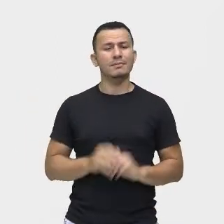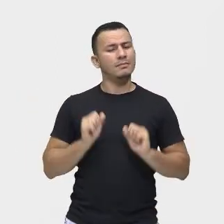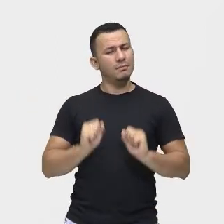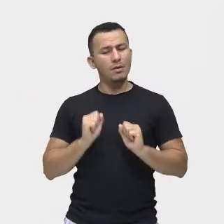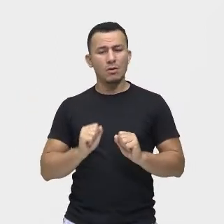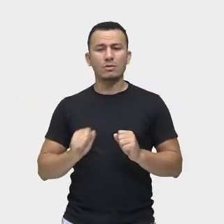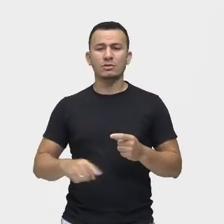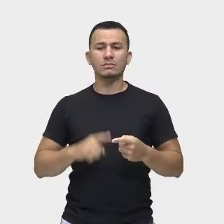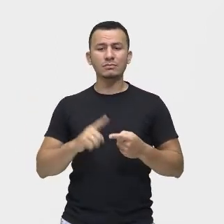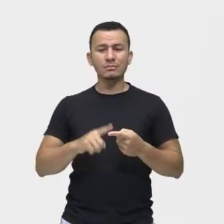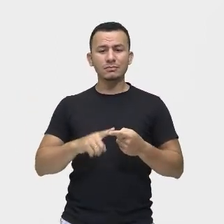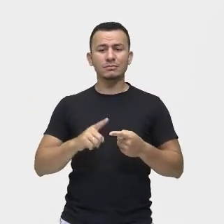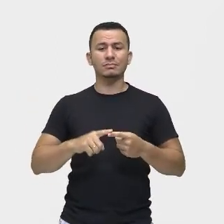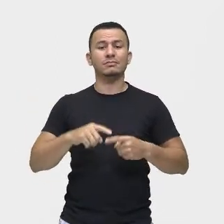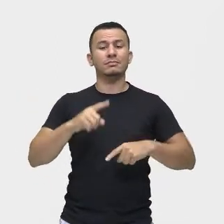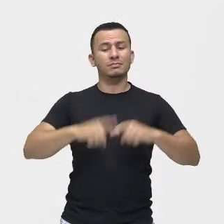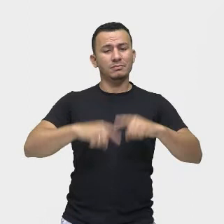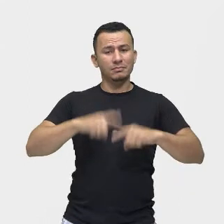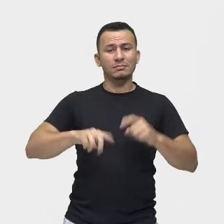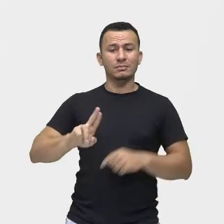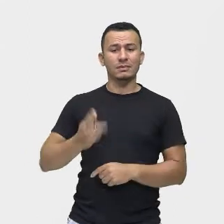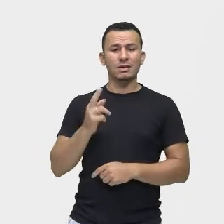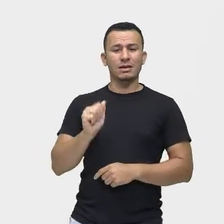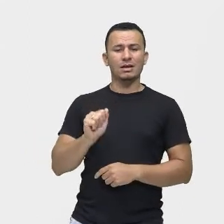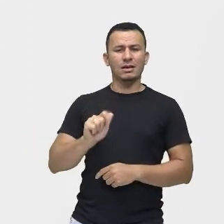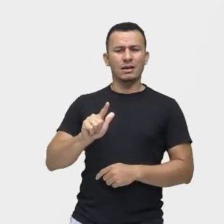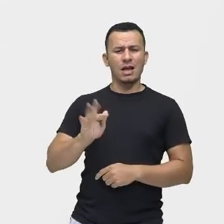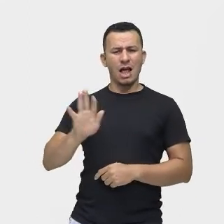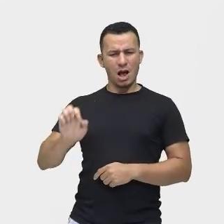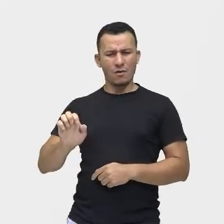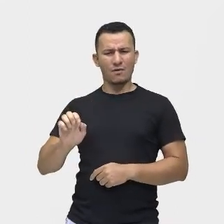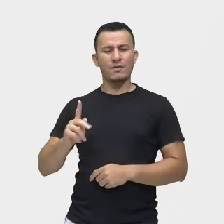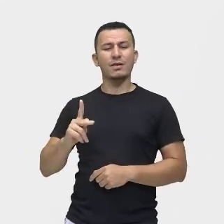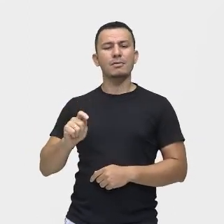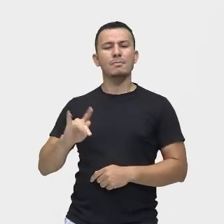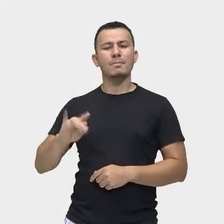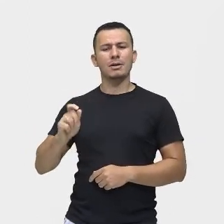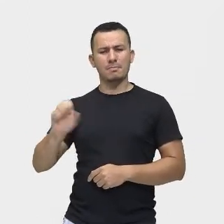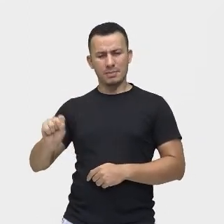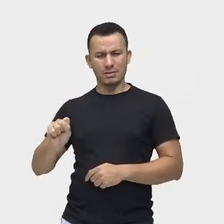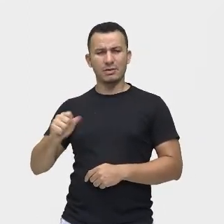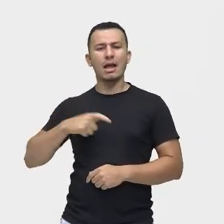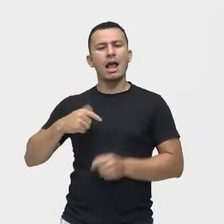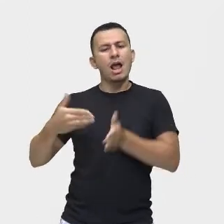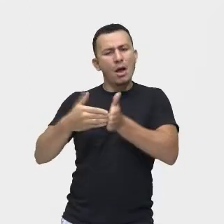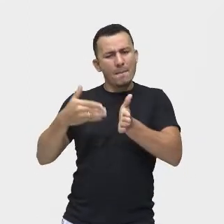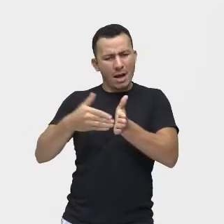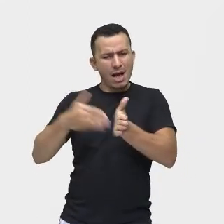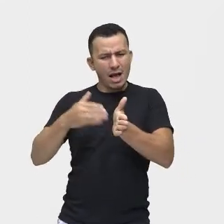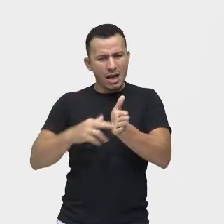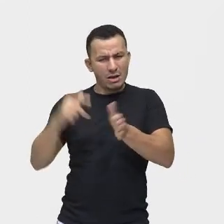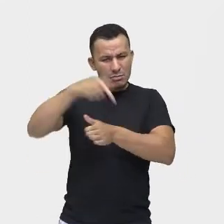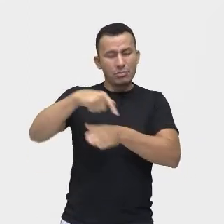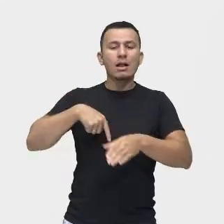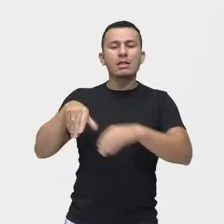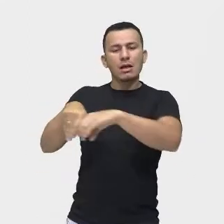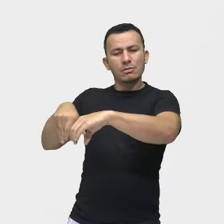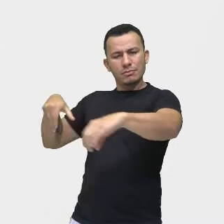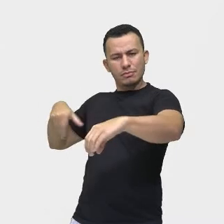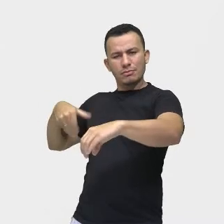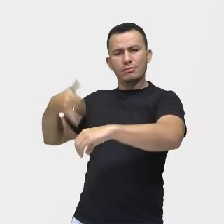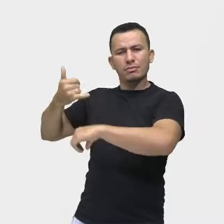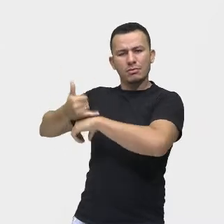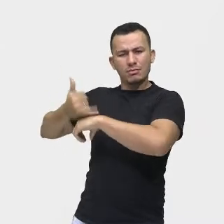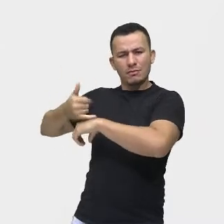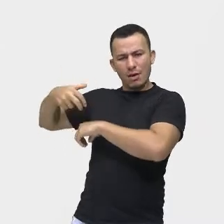conter half pipes, que é um tipo de obstáculo, como vocês vão ver daqui a pouco. Tem os corrimãos, os